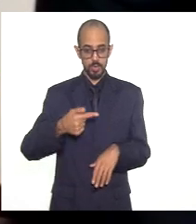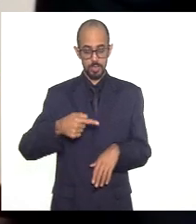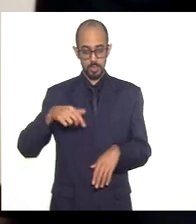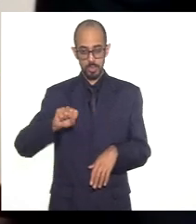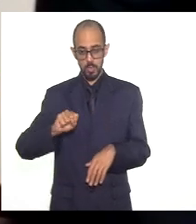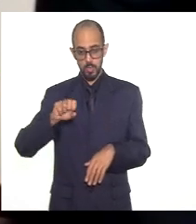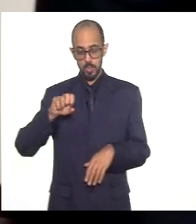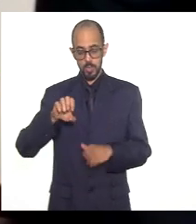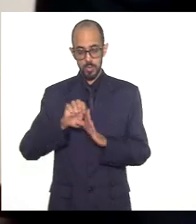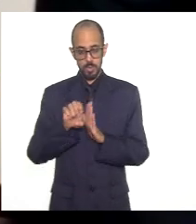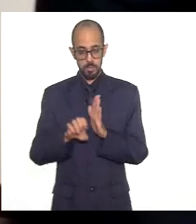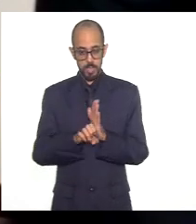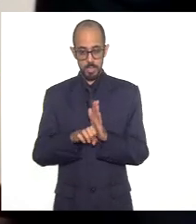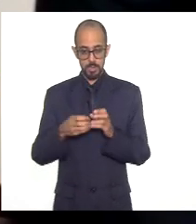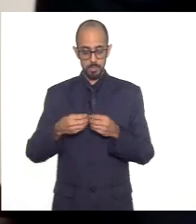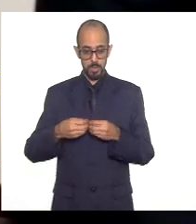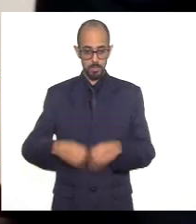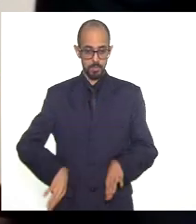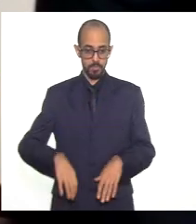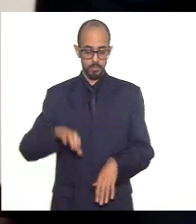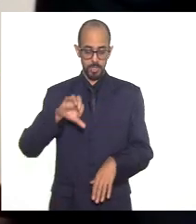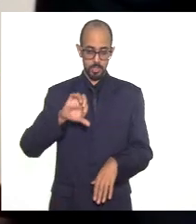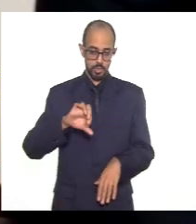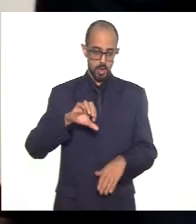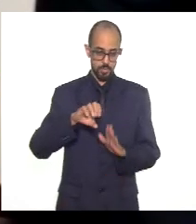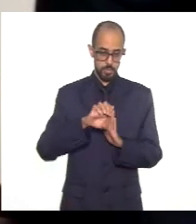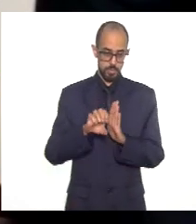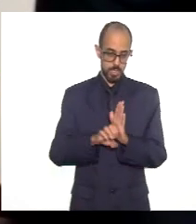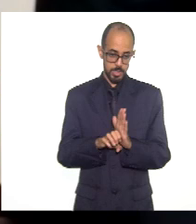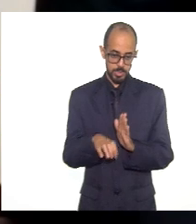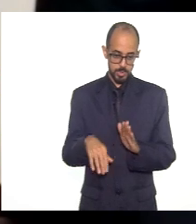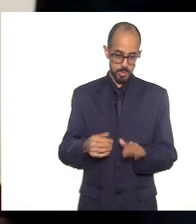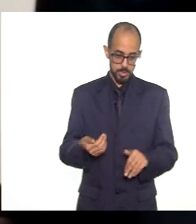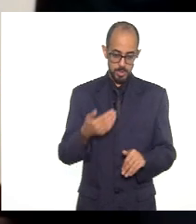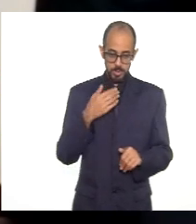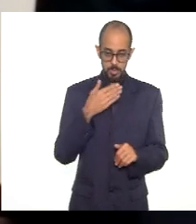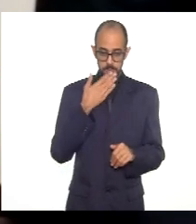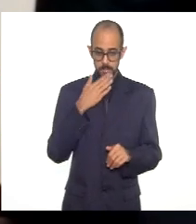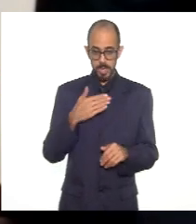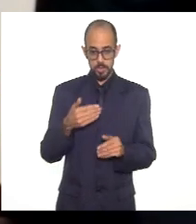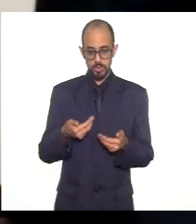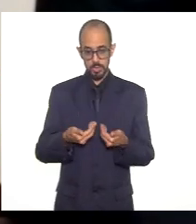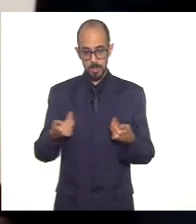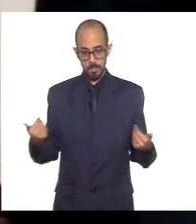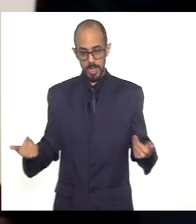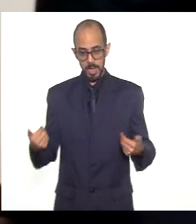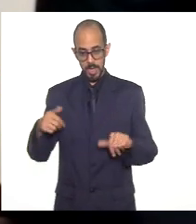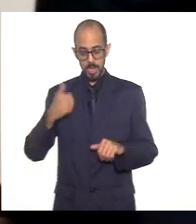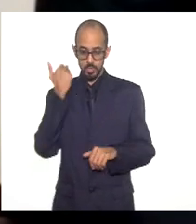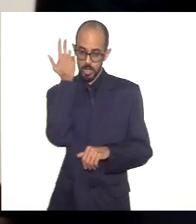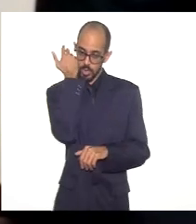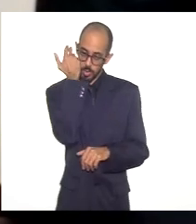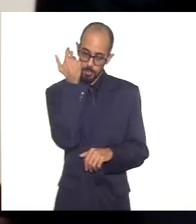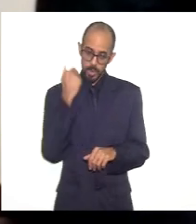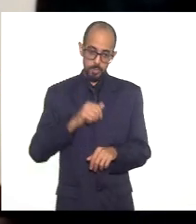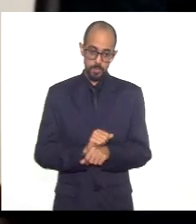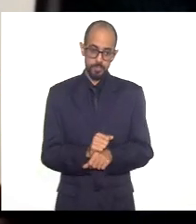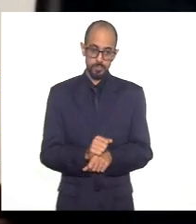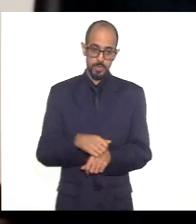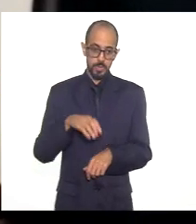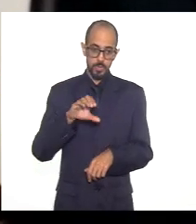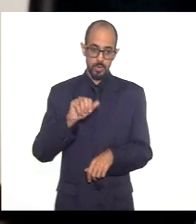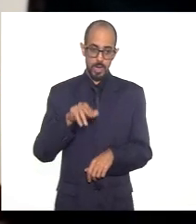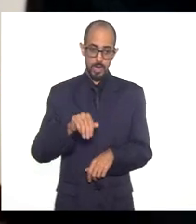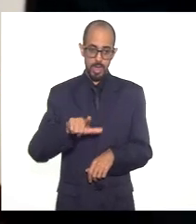Pela prejudicabilidade a 9 emendas, 0,73%. Com voto separado, contrário, deputado Eliomar Coelho. Relator, deputado Márcio